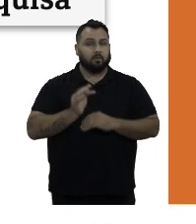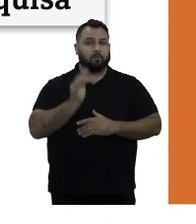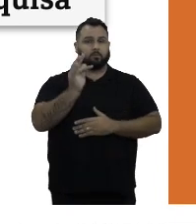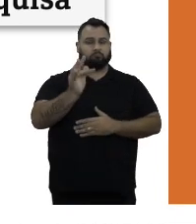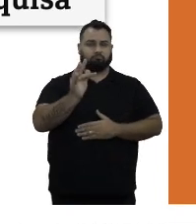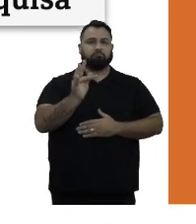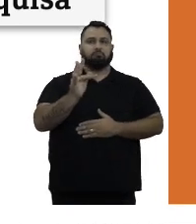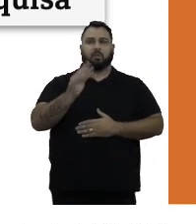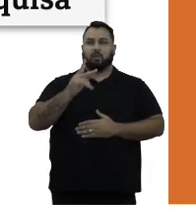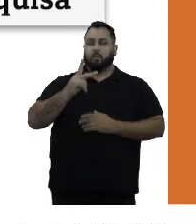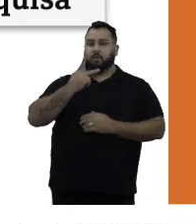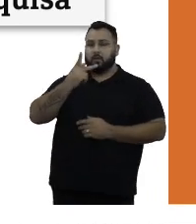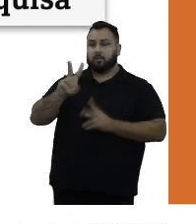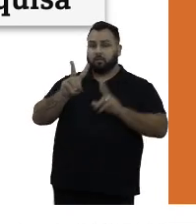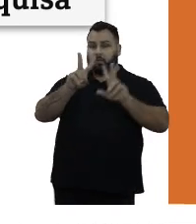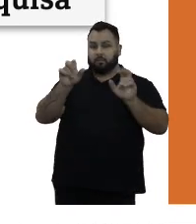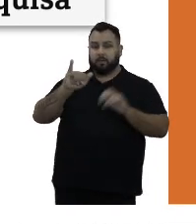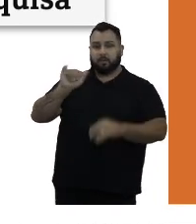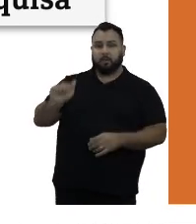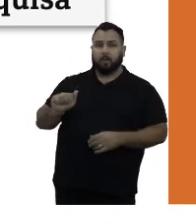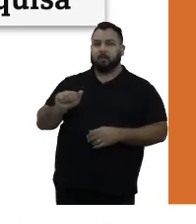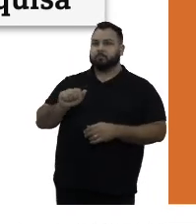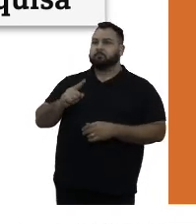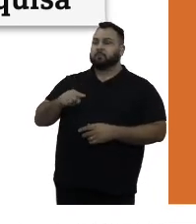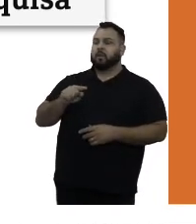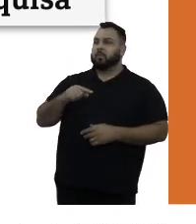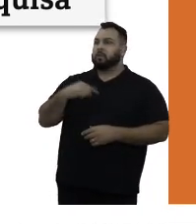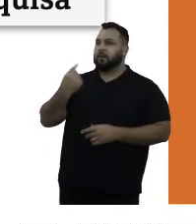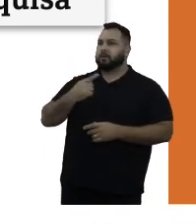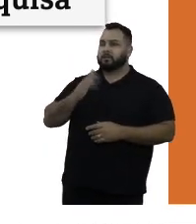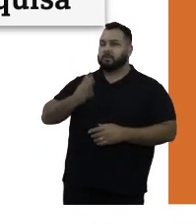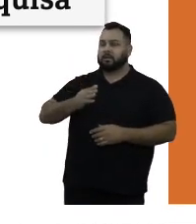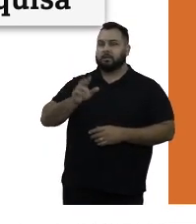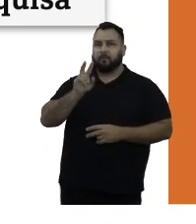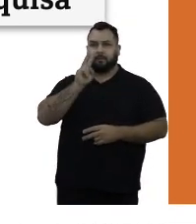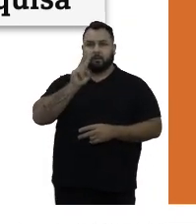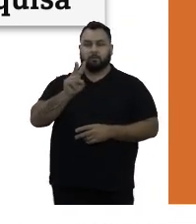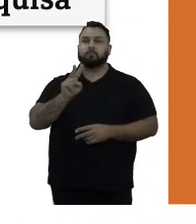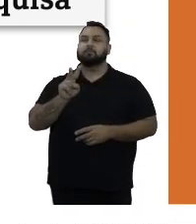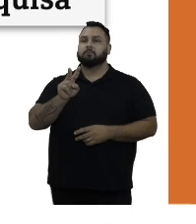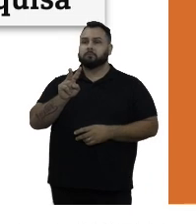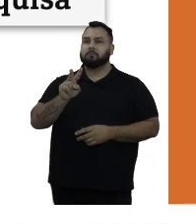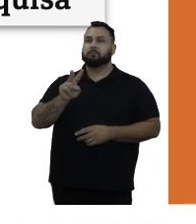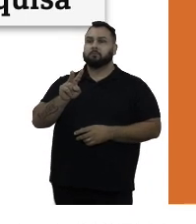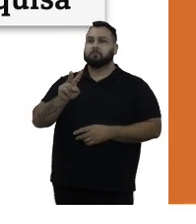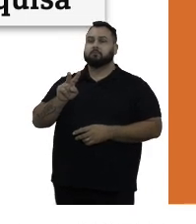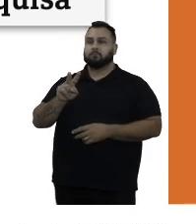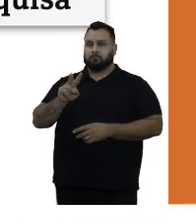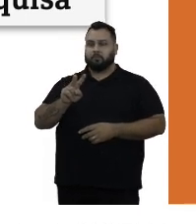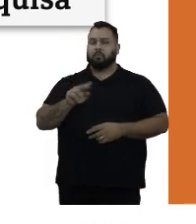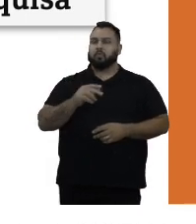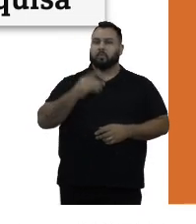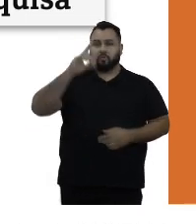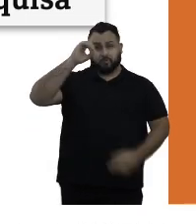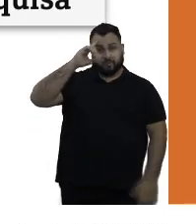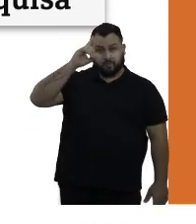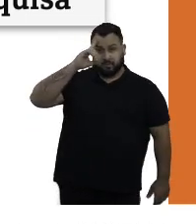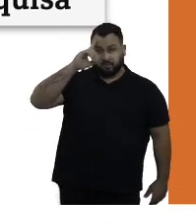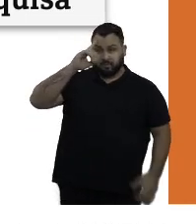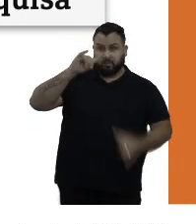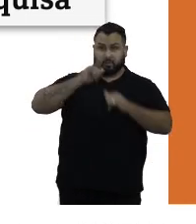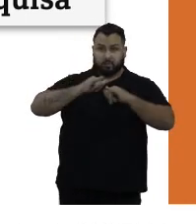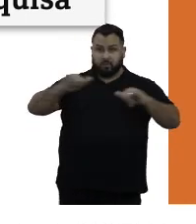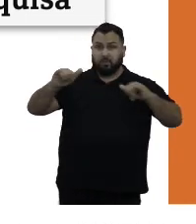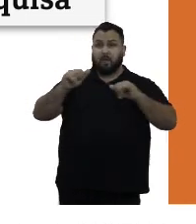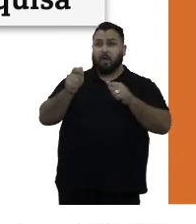falando um pouco sobre inteligência artificial, muito fruto do que a gente já está vendo no nosso dia a dia, nas notícias,